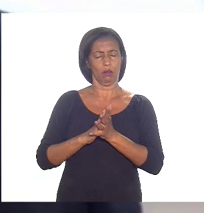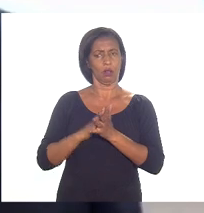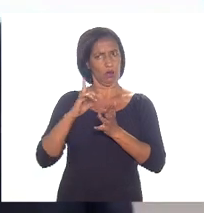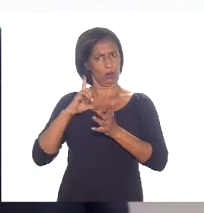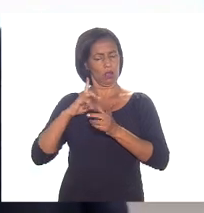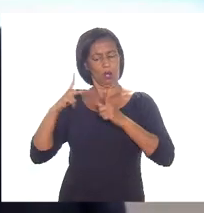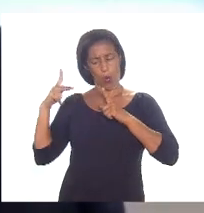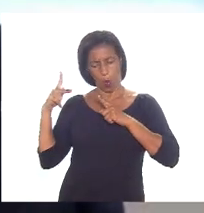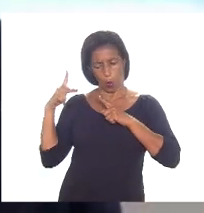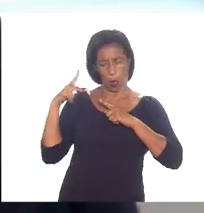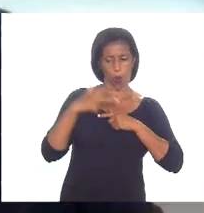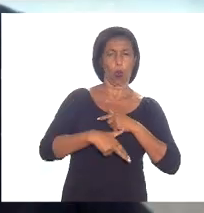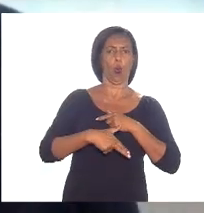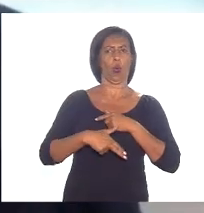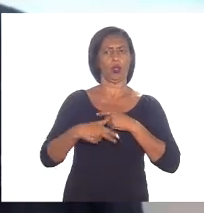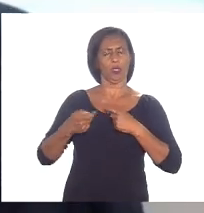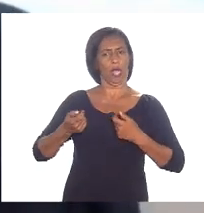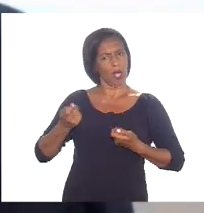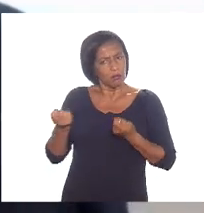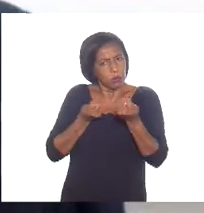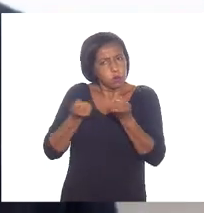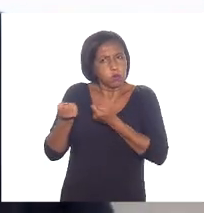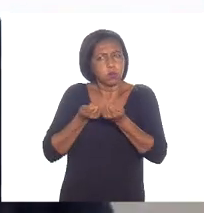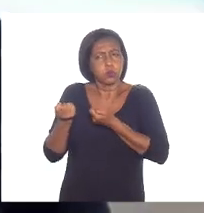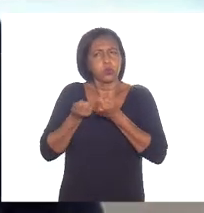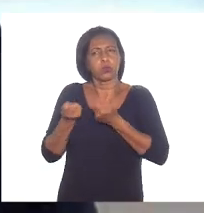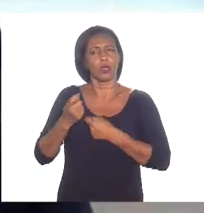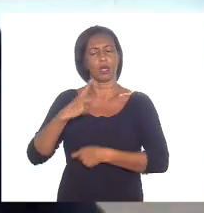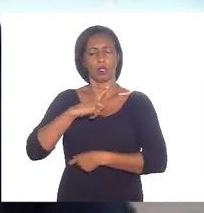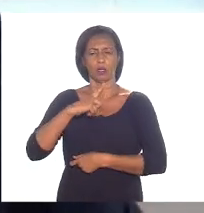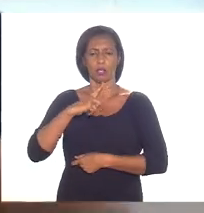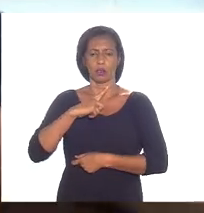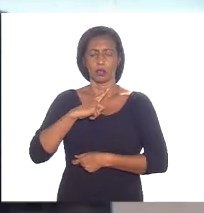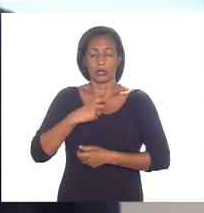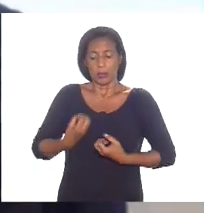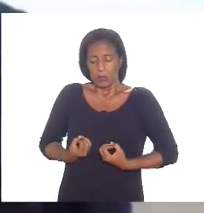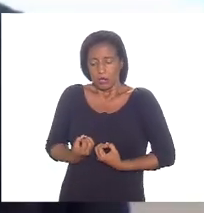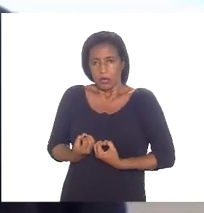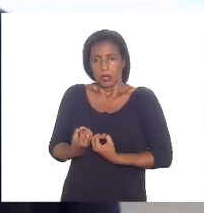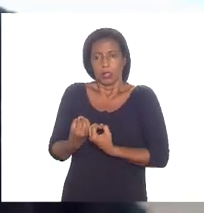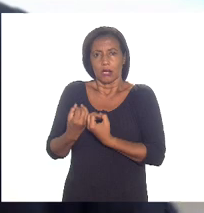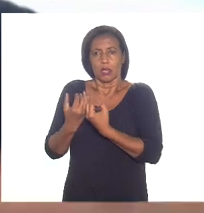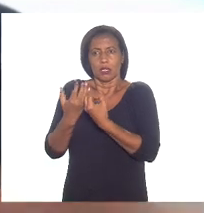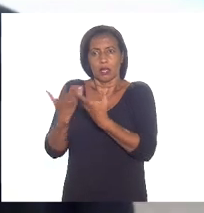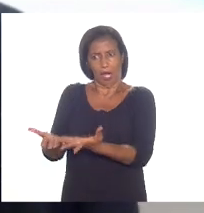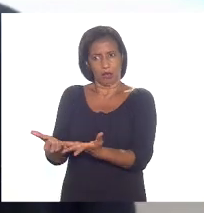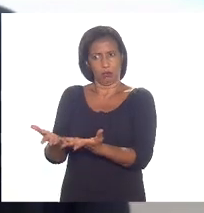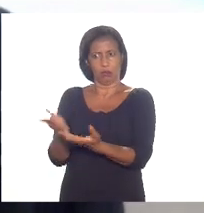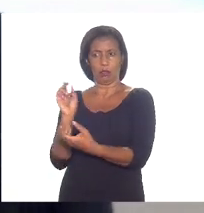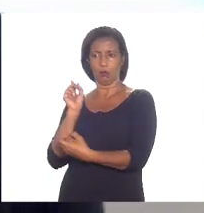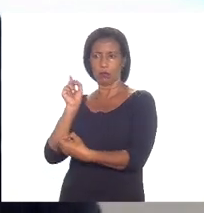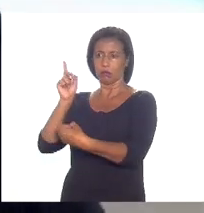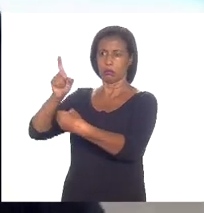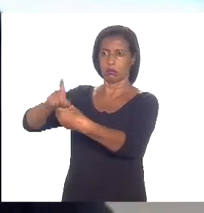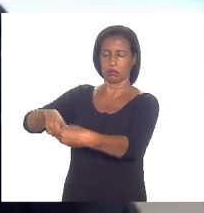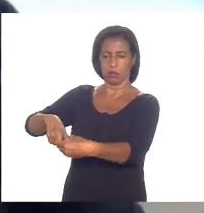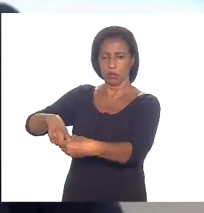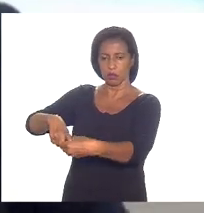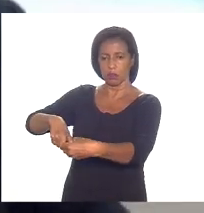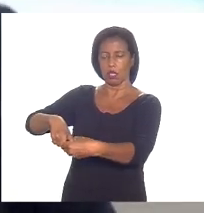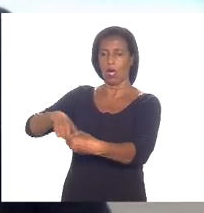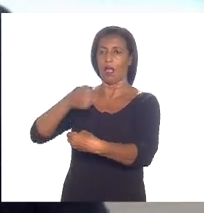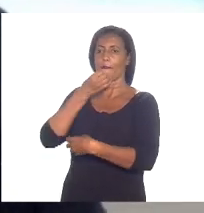na própria carne, de economizar, e tem doado, devolvido,